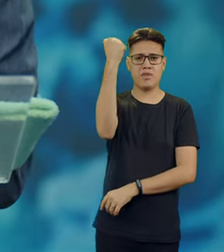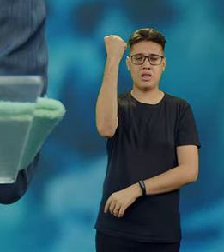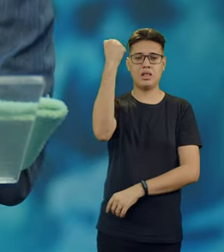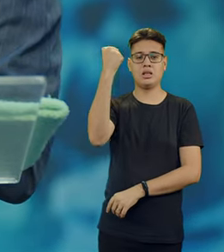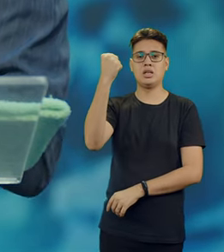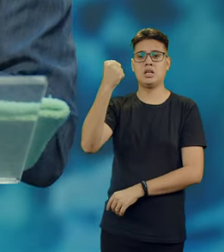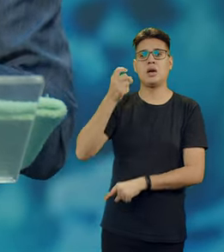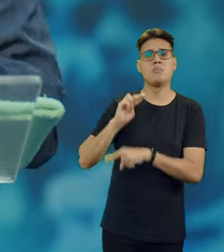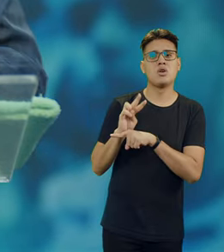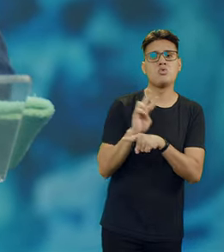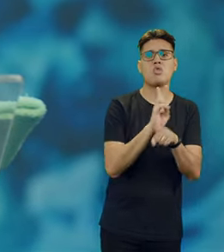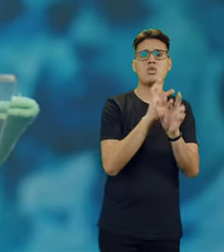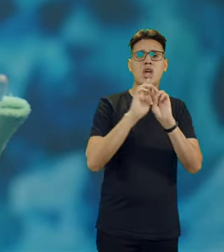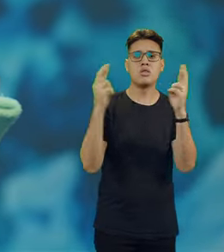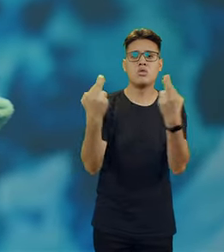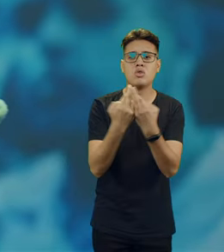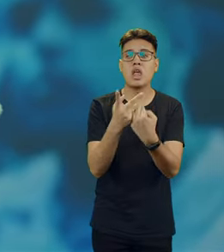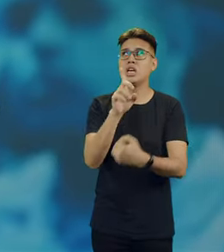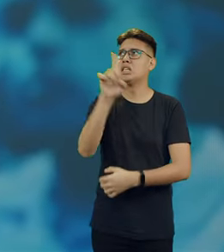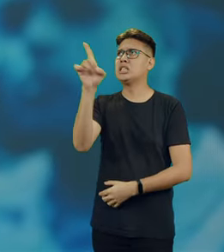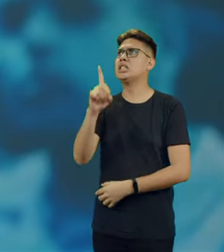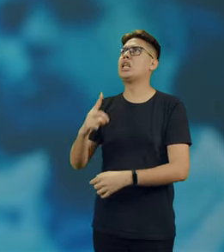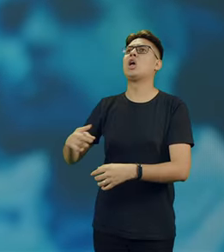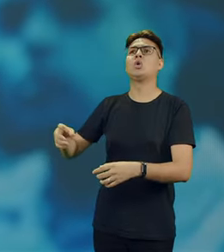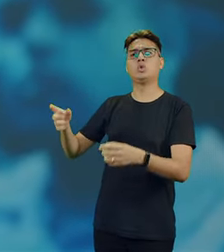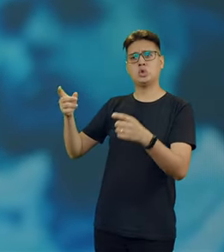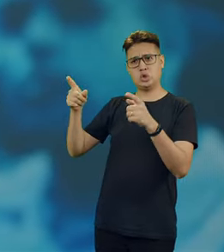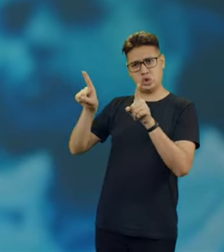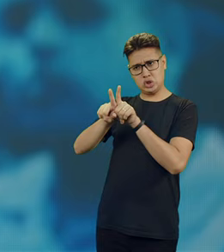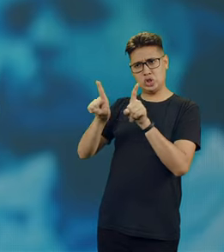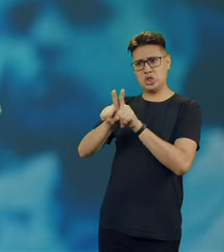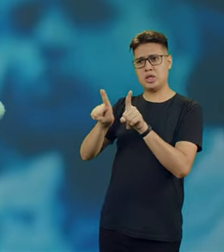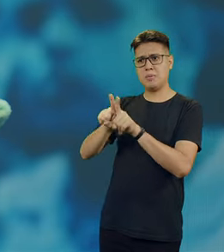suas causas, Deus conta comigo e com você.